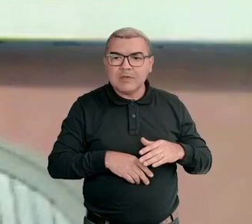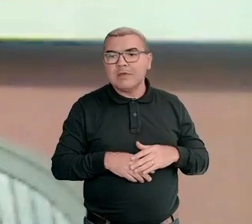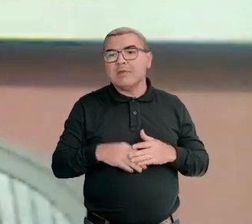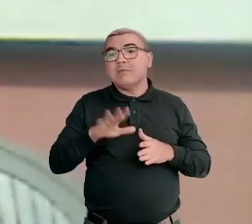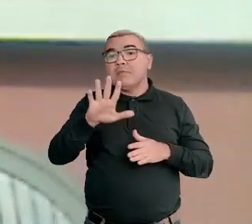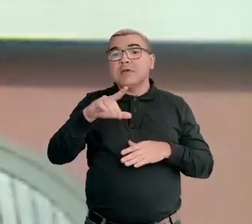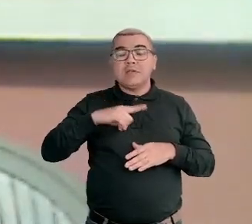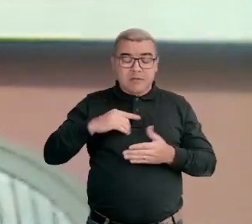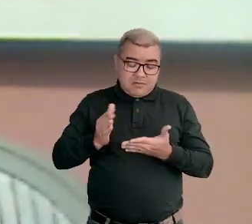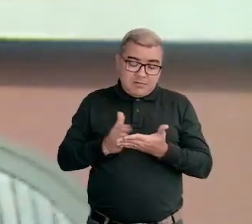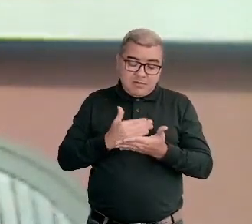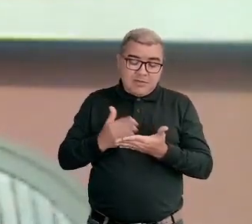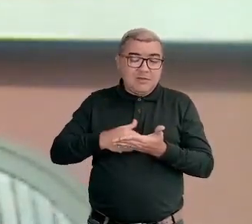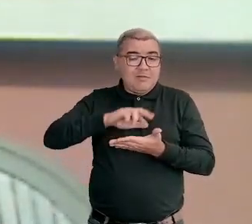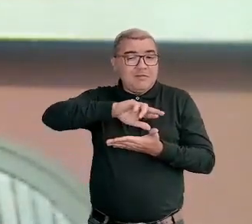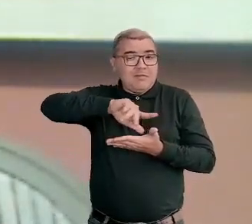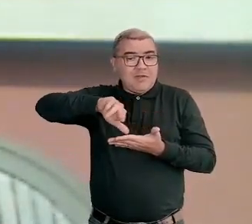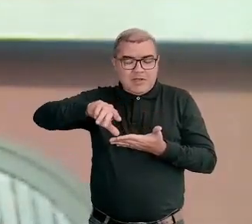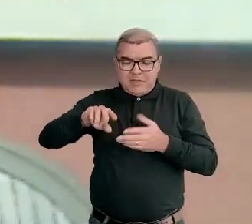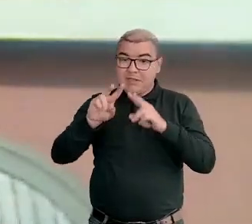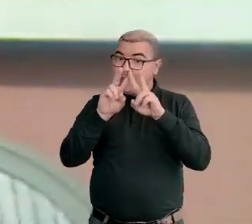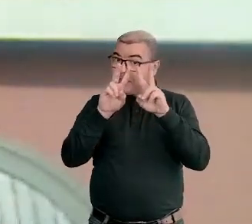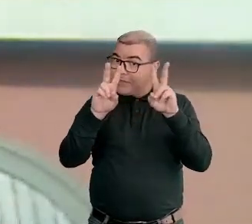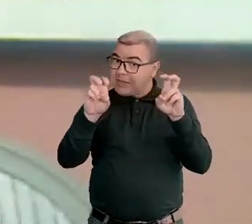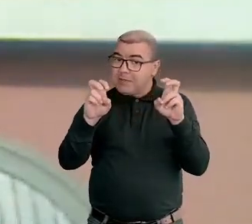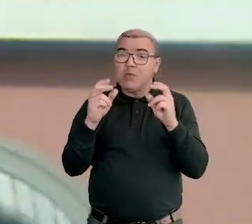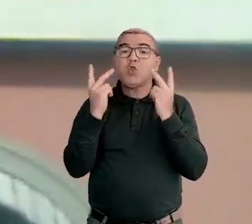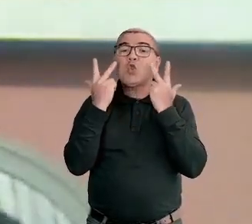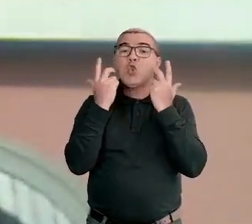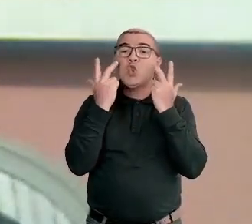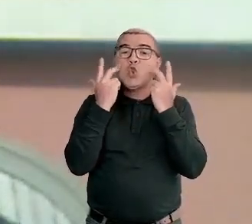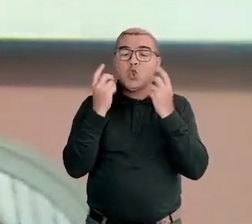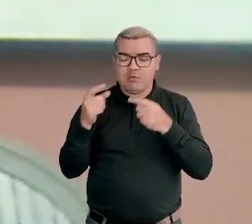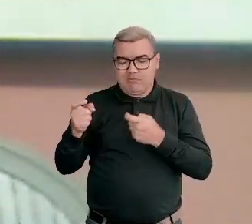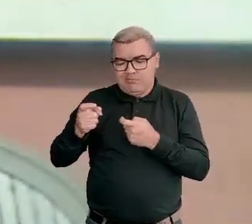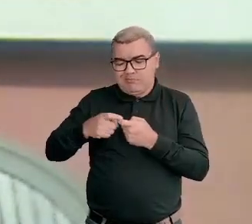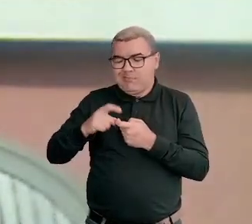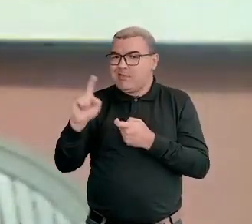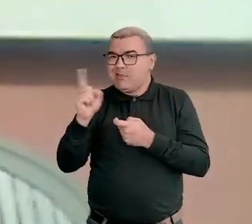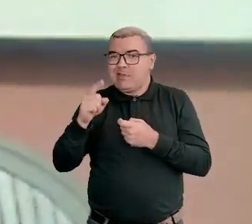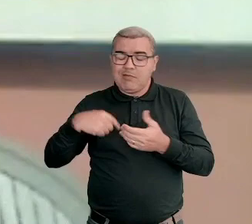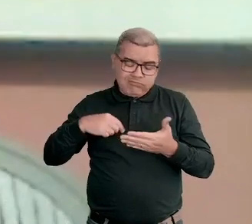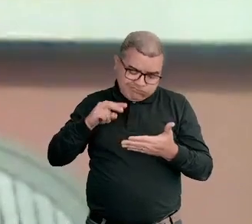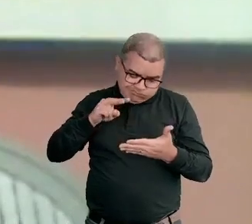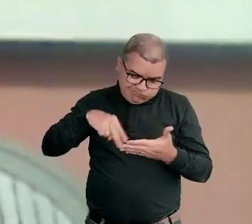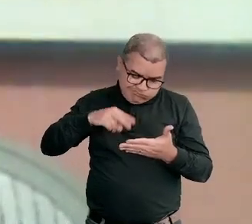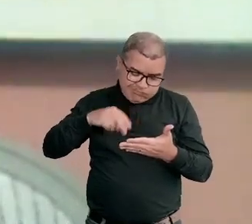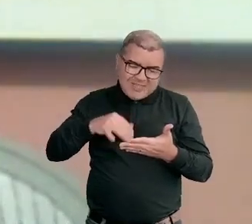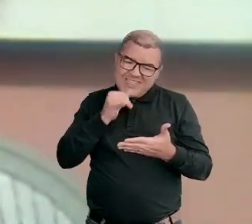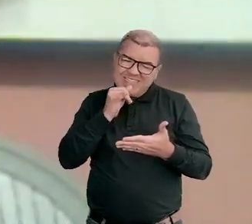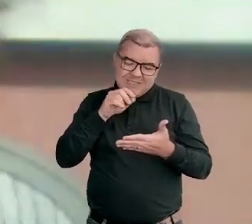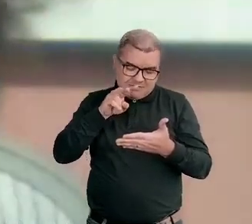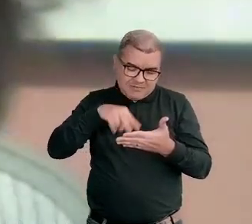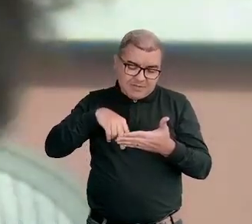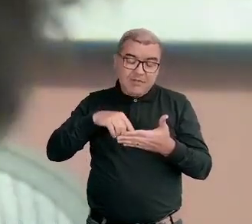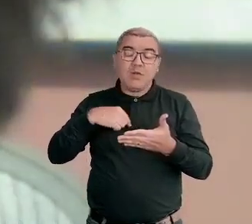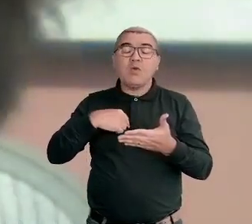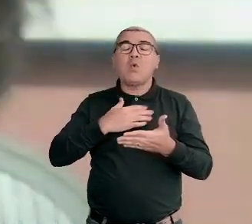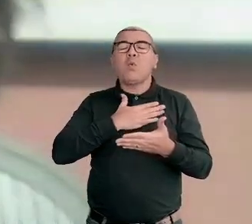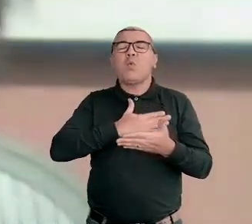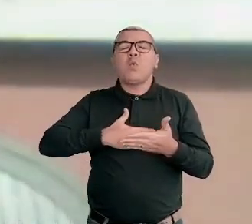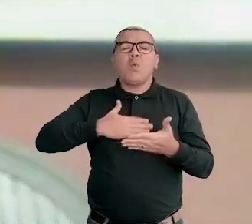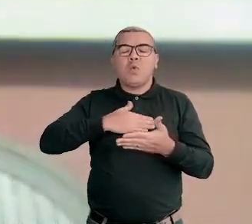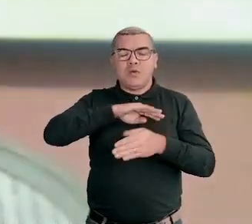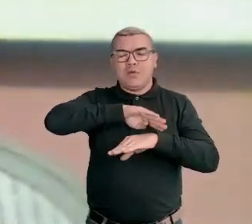A Montanha Mágica. Eu até escrevi um capítulo sobre isso, o livro que marcou a minha vida, que foi A Montanha Mágica, realmente. Né.